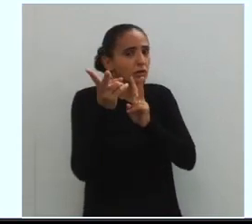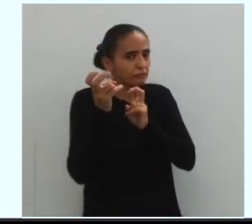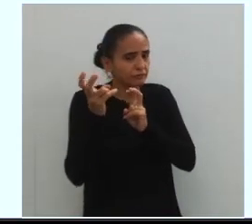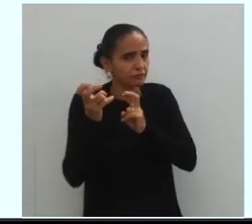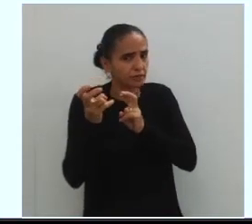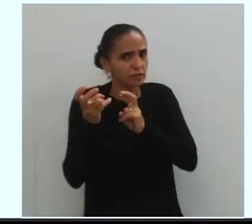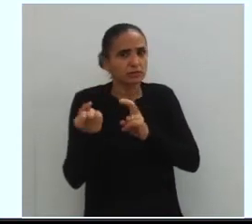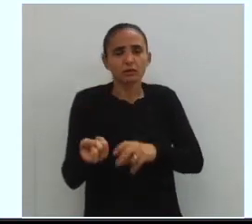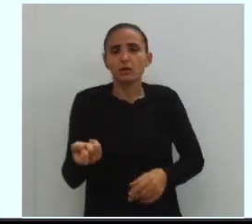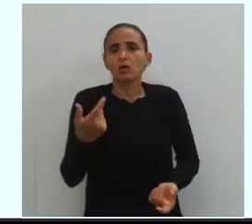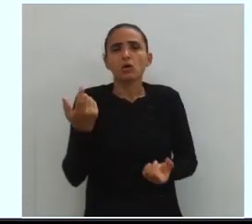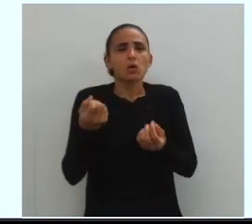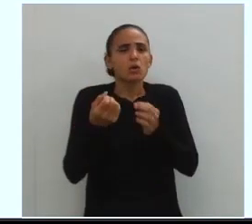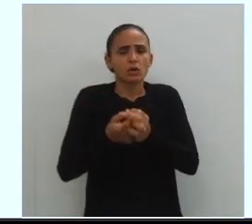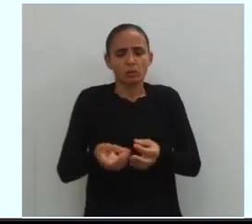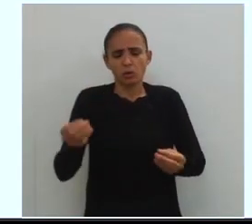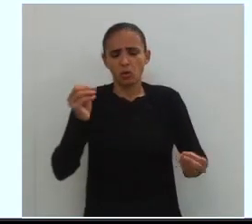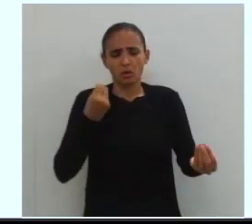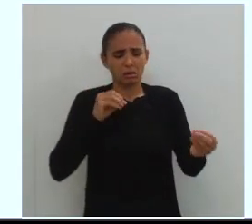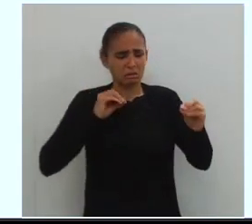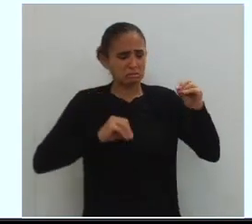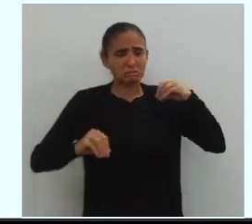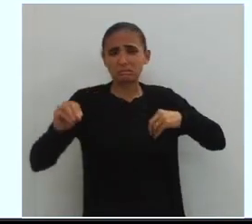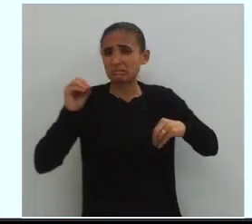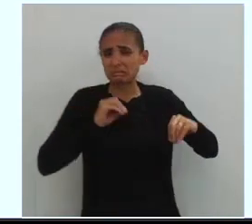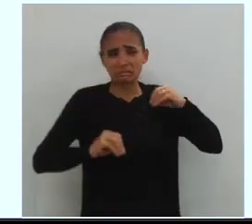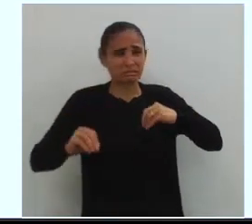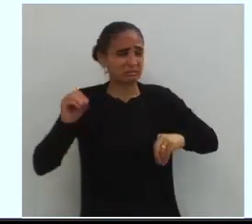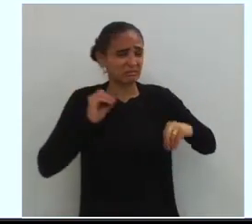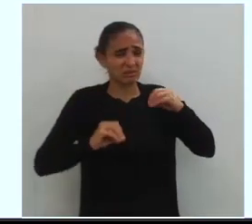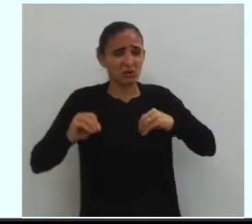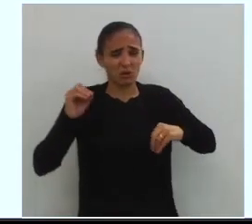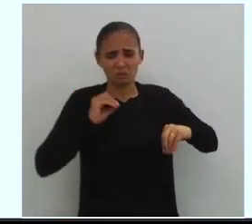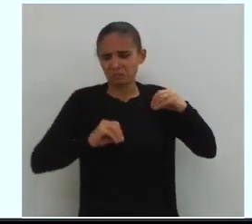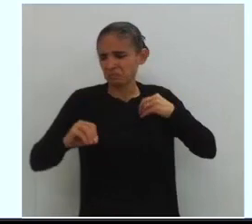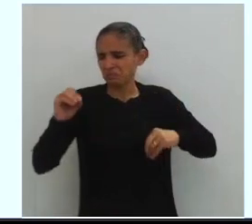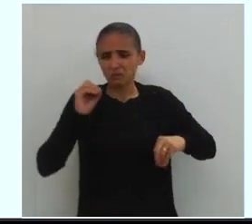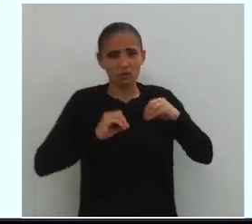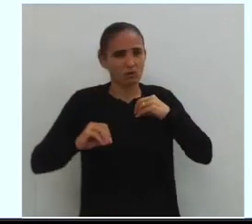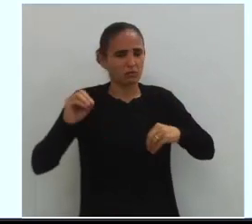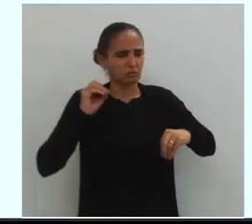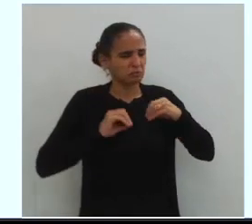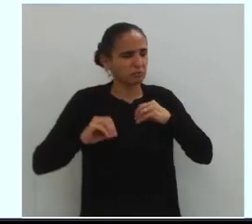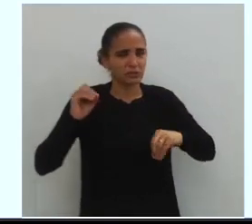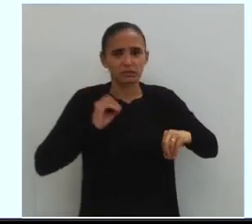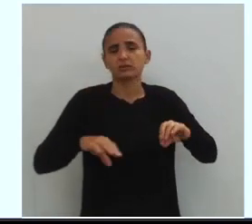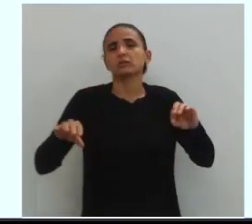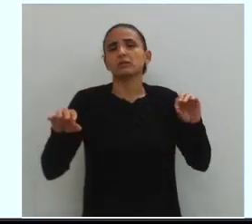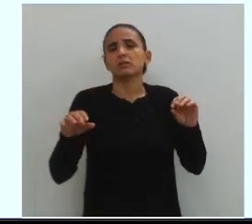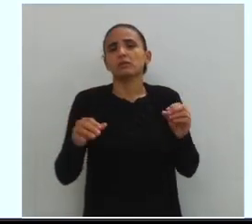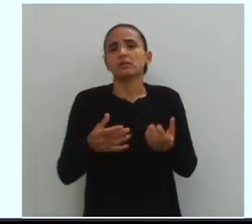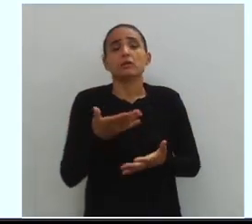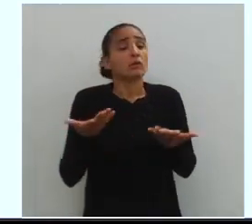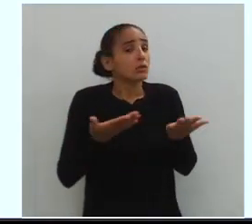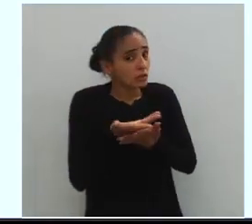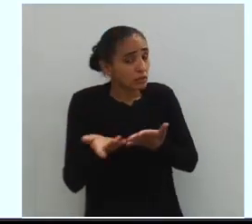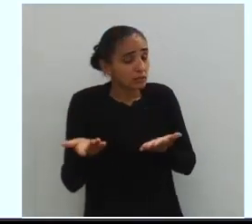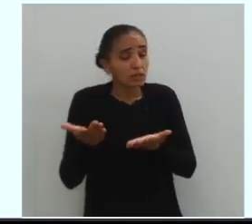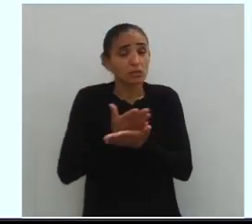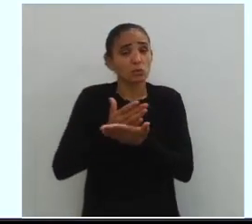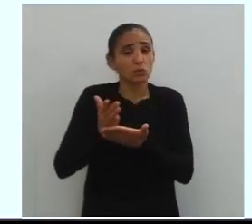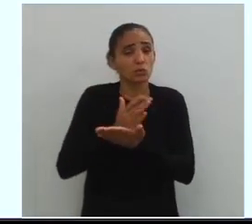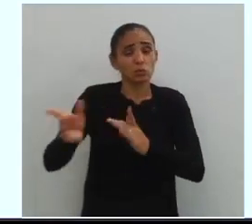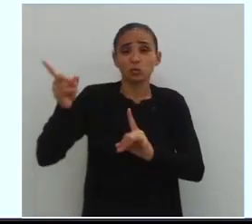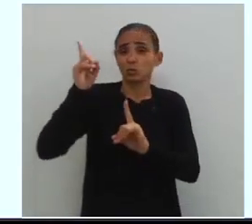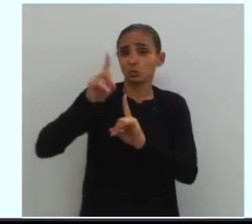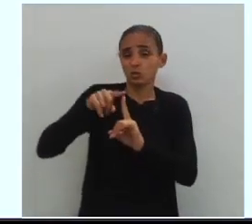elas são drogas que são drogas depressoras, são drogas que são consideradas como narcóticos. E vamos ter outros tipos